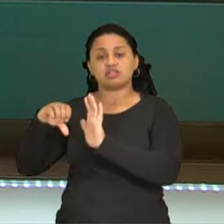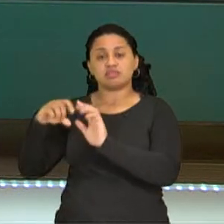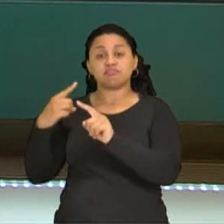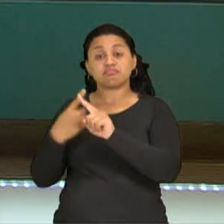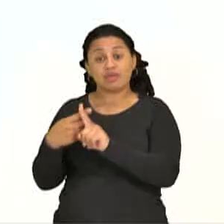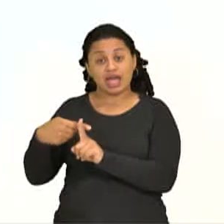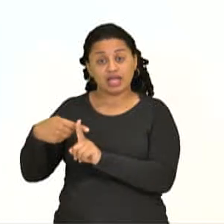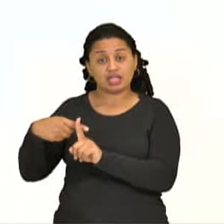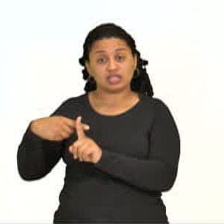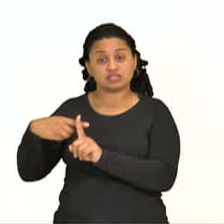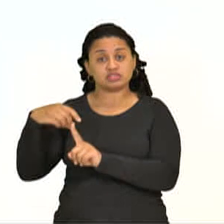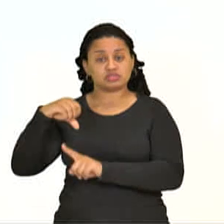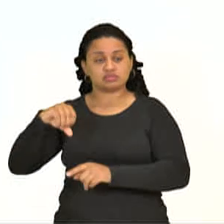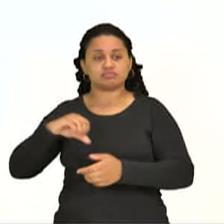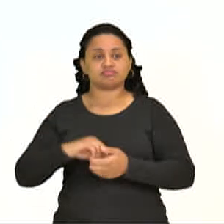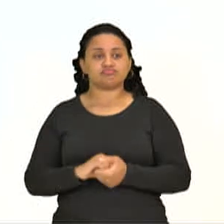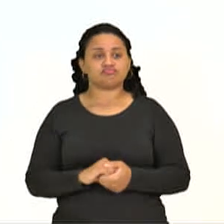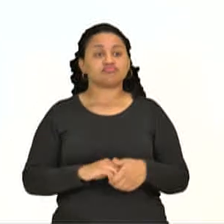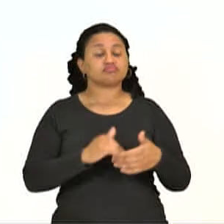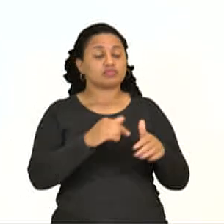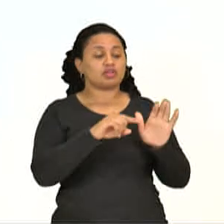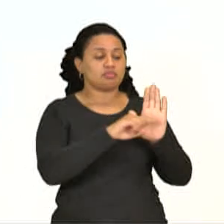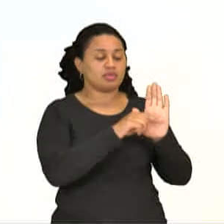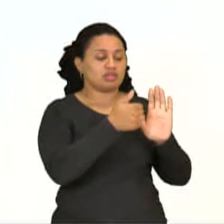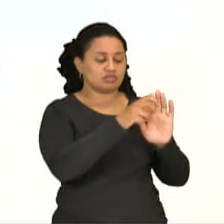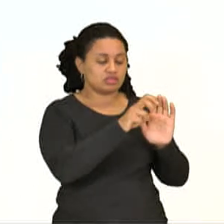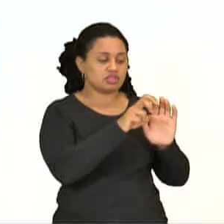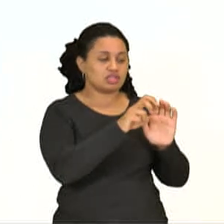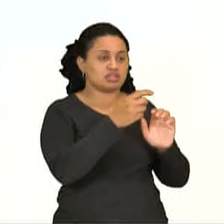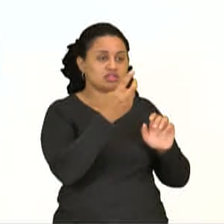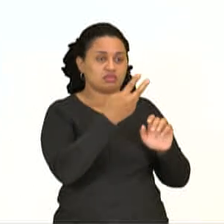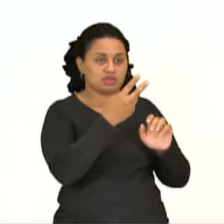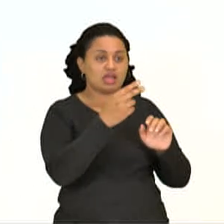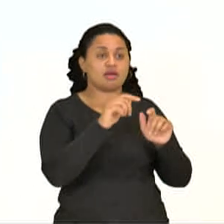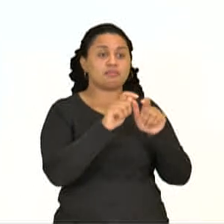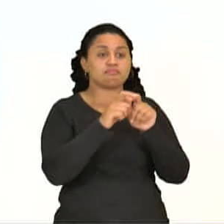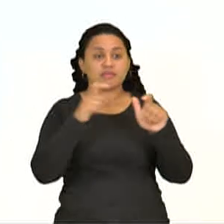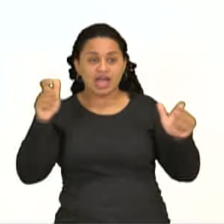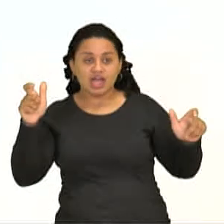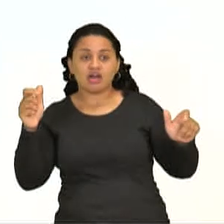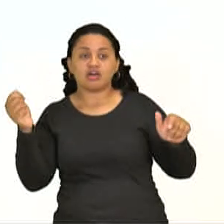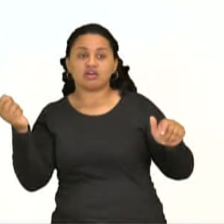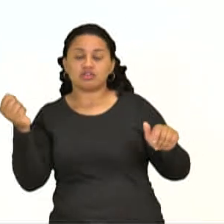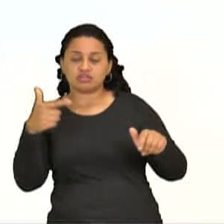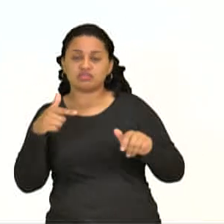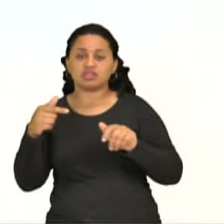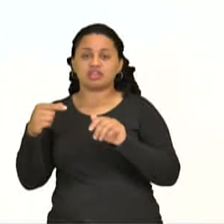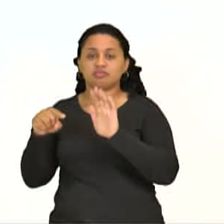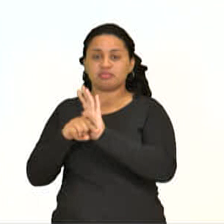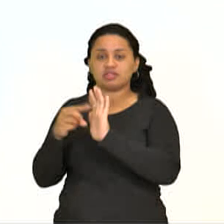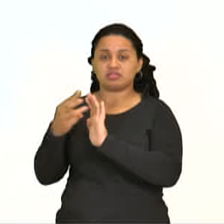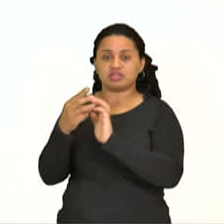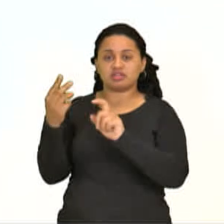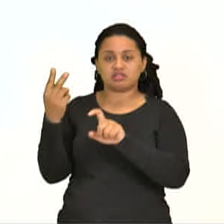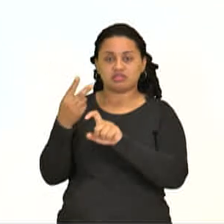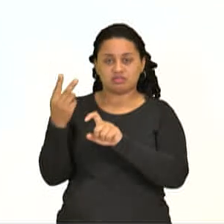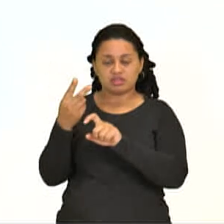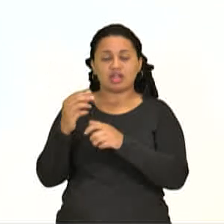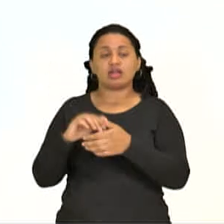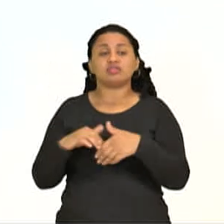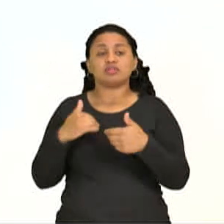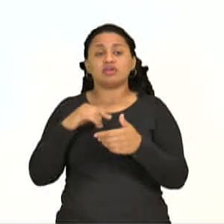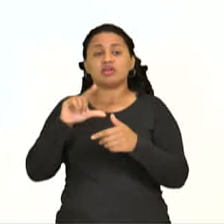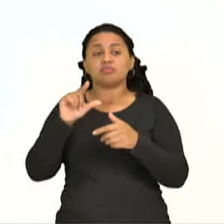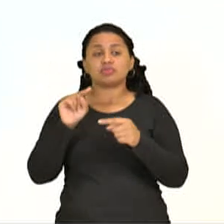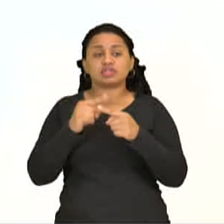então menos 15 ao quadrado é menor, perdão, é maior que menos 3 ao quadrado, porque quando a gente faz a